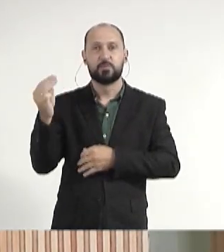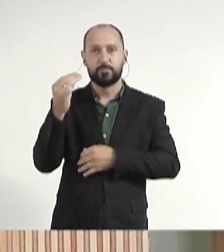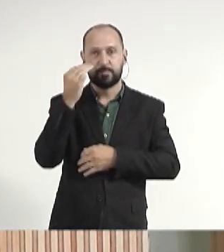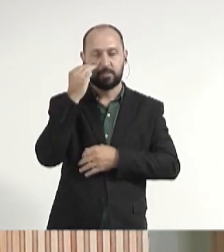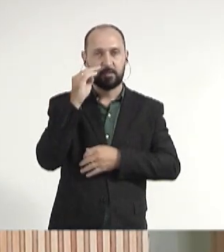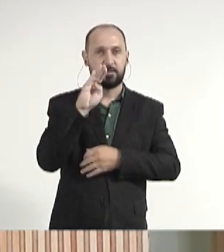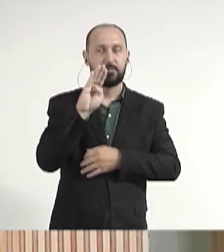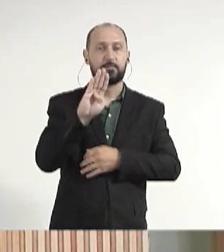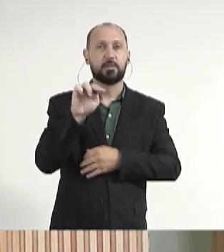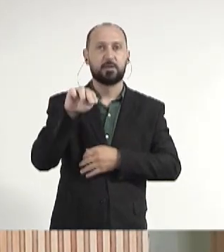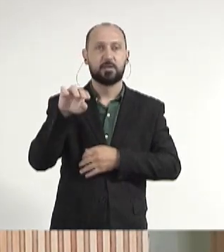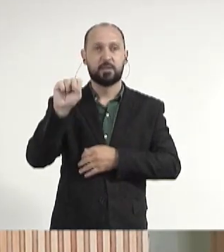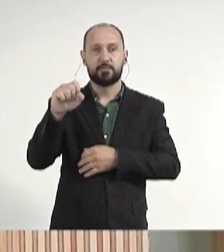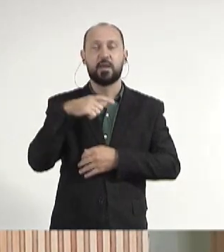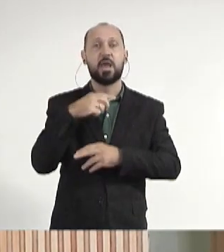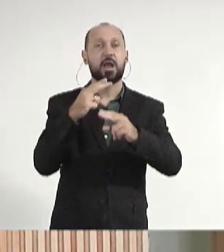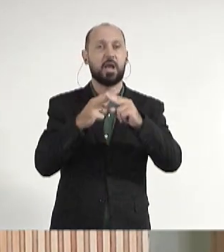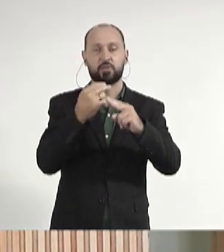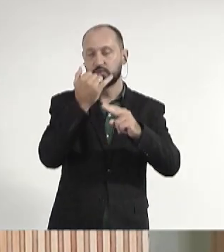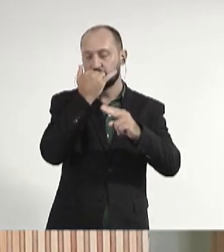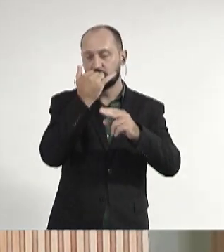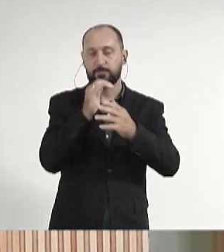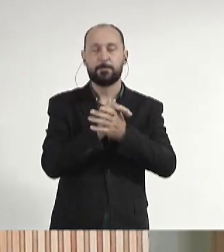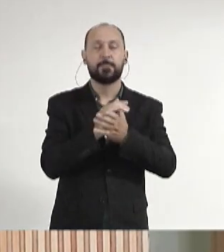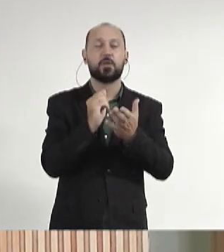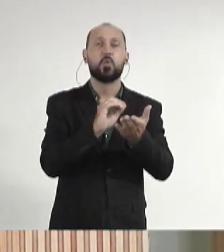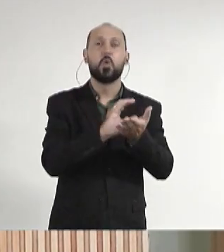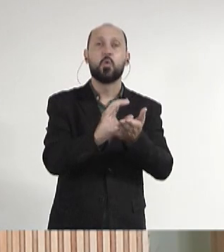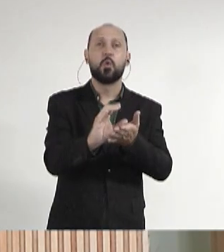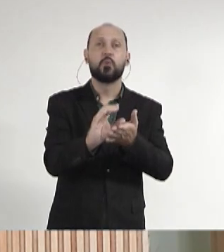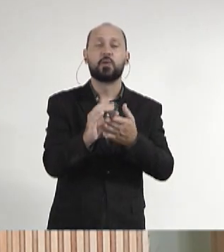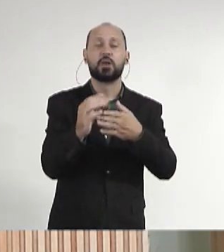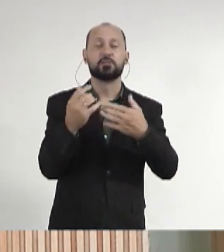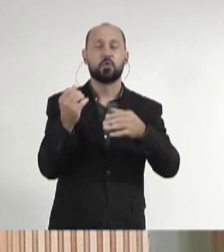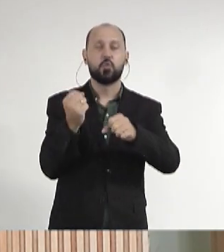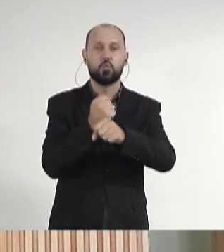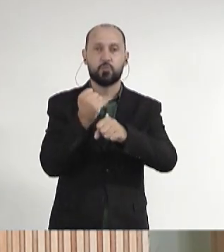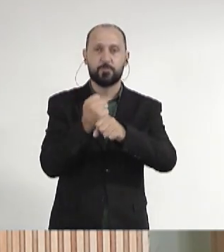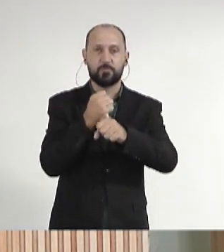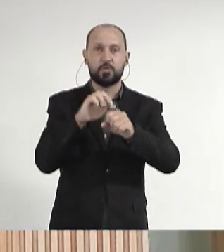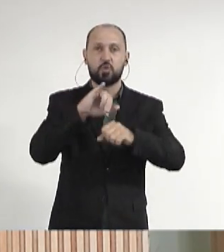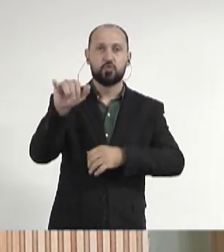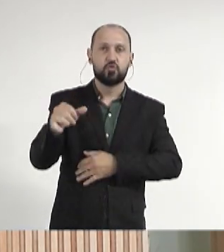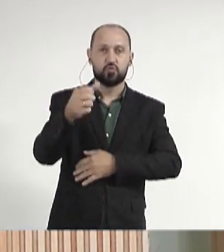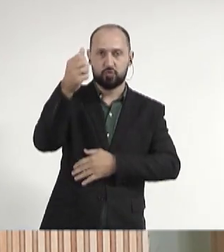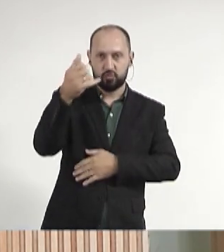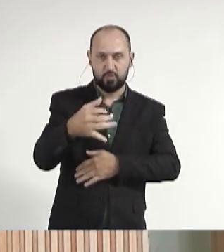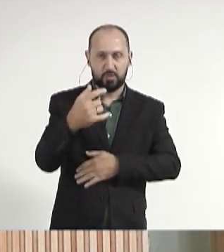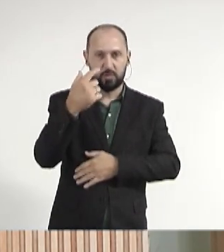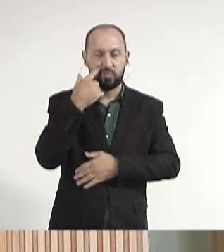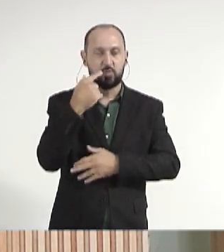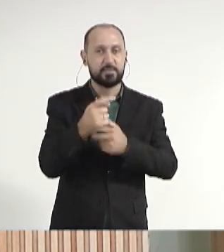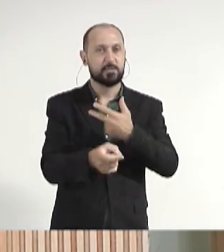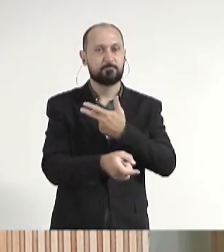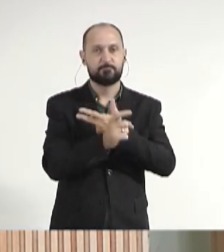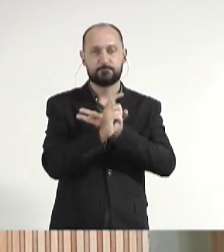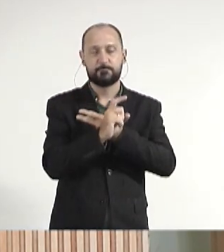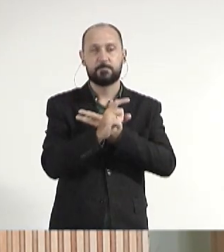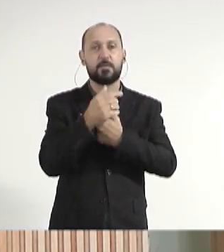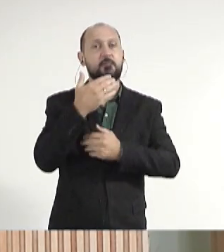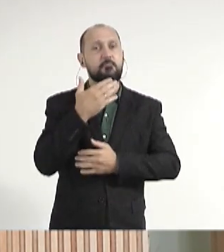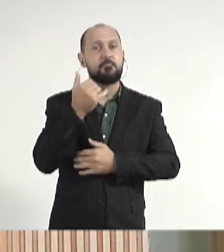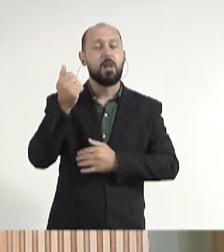falei BNDES, mas na verdade é Caixa Econômica Federal, investimento que vai ser feito de acordo com a justificativa do Poder Executivo